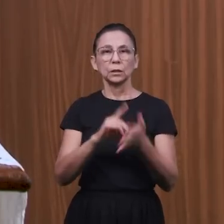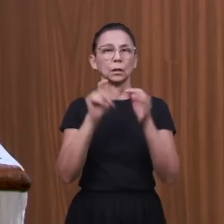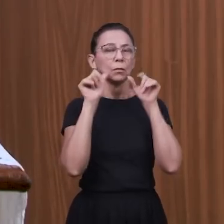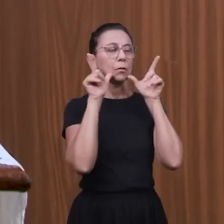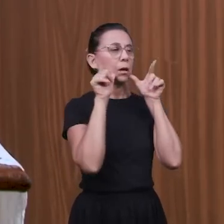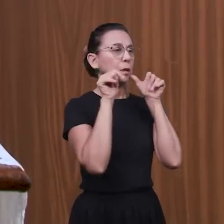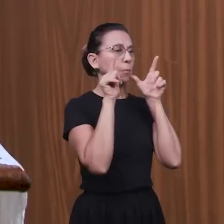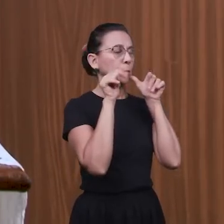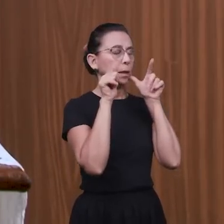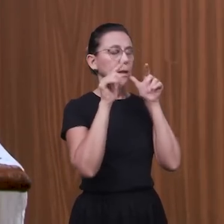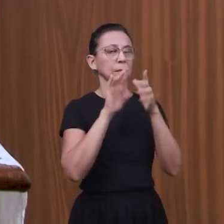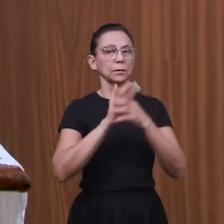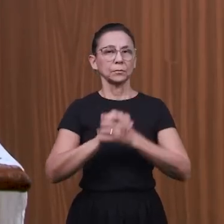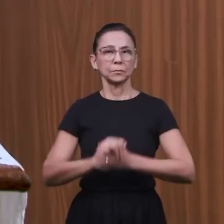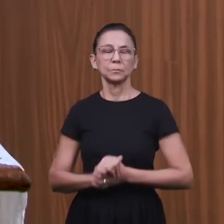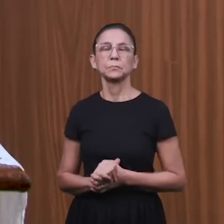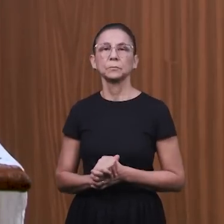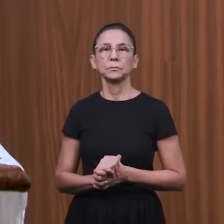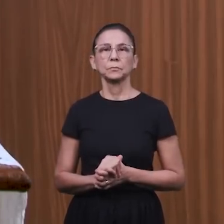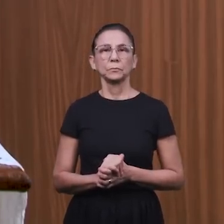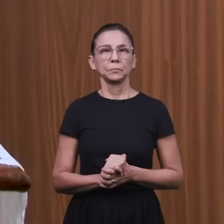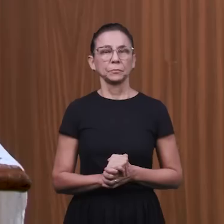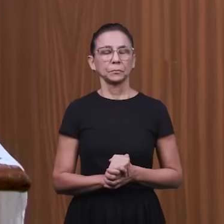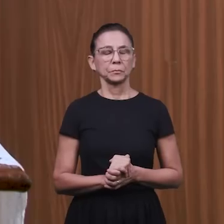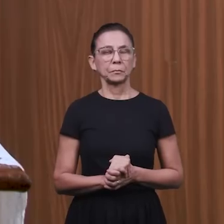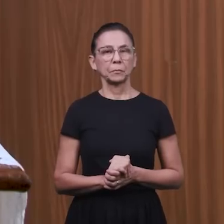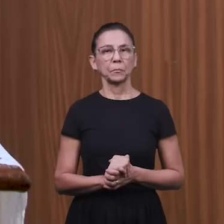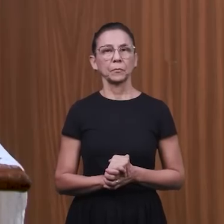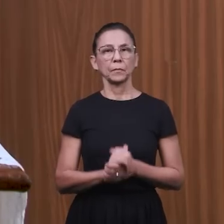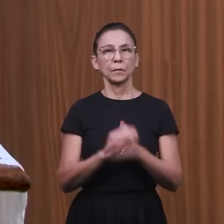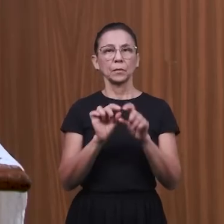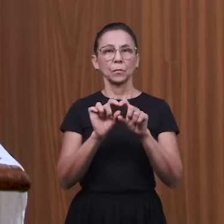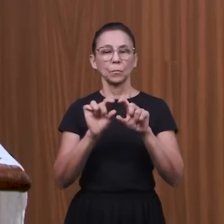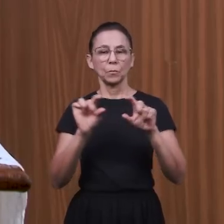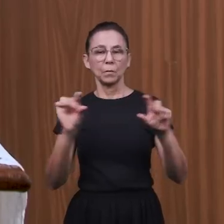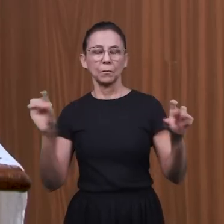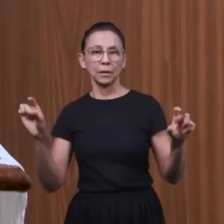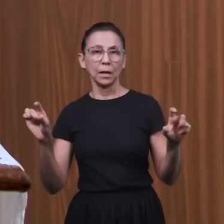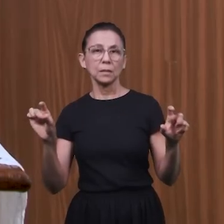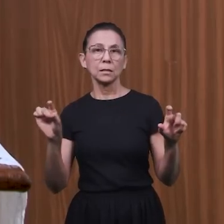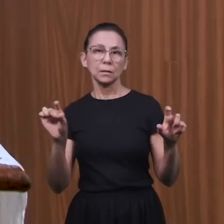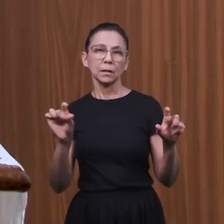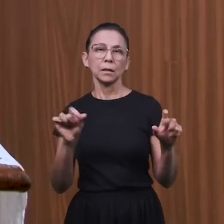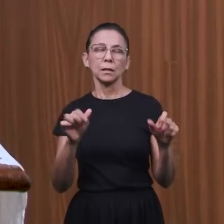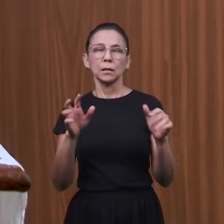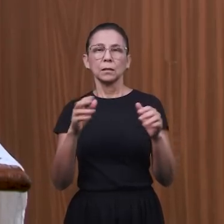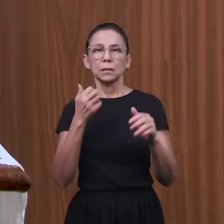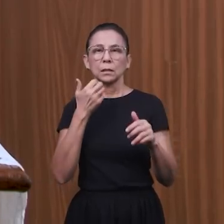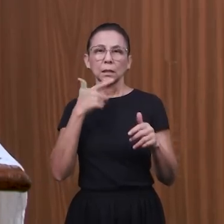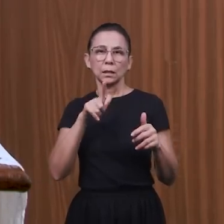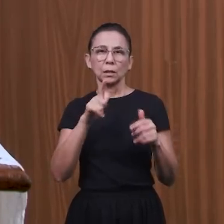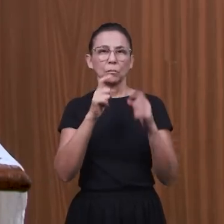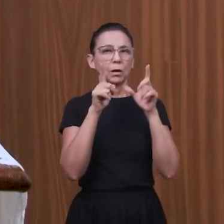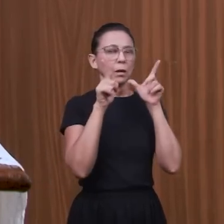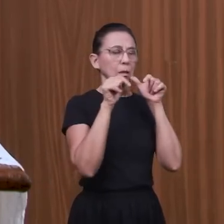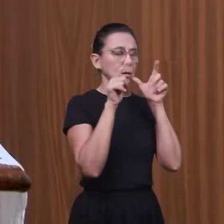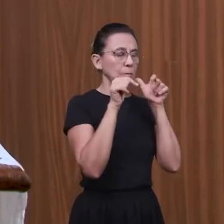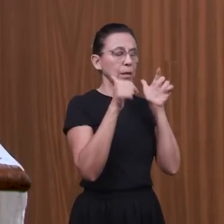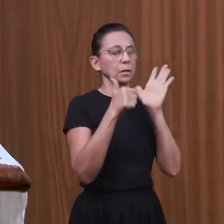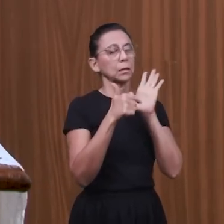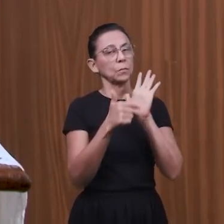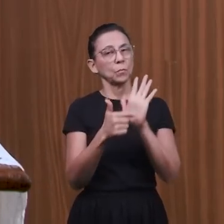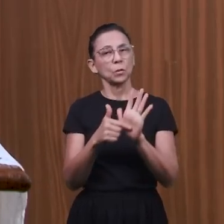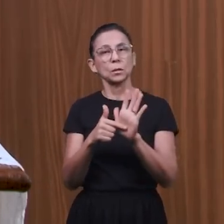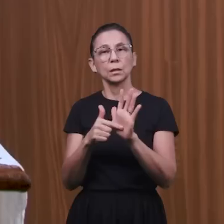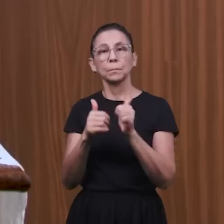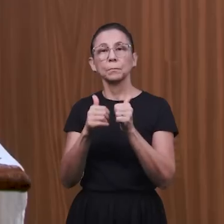Bereshit bara Elohim et hashamayim vet haaretz. No princípio criou Deus os céus e a